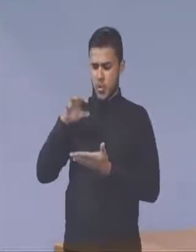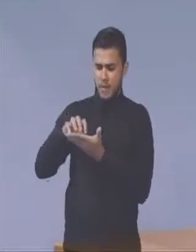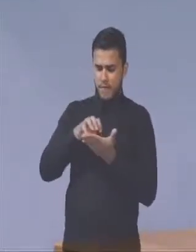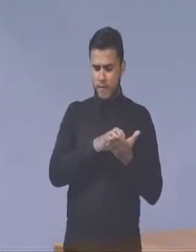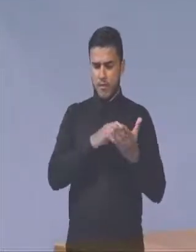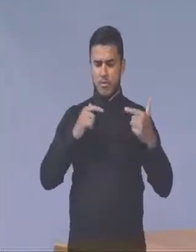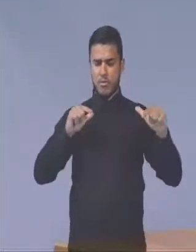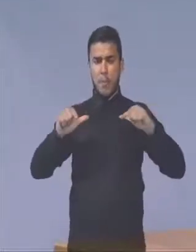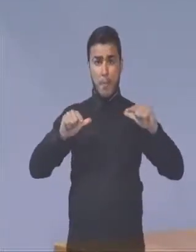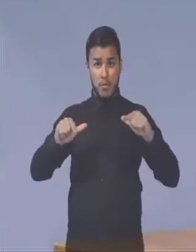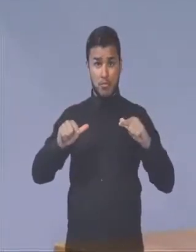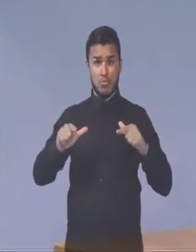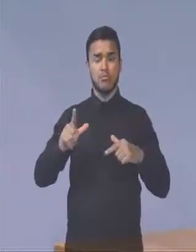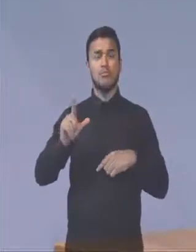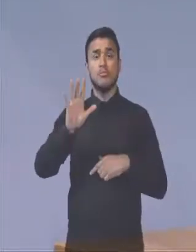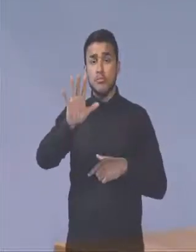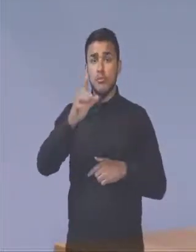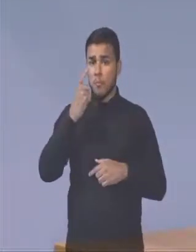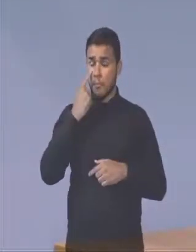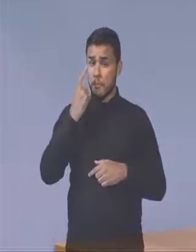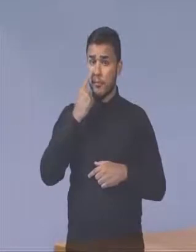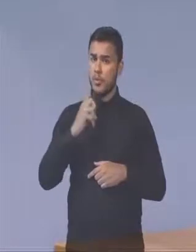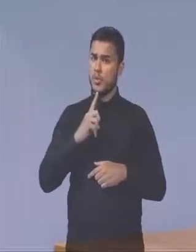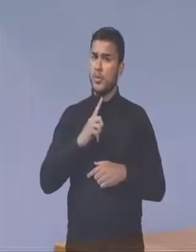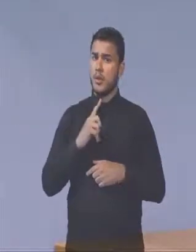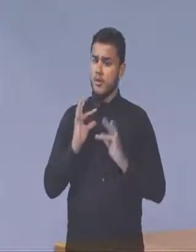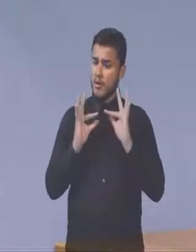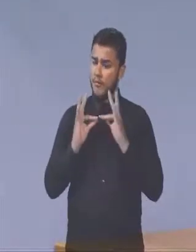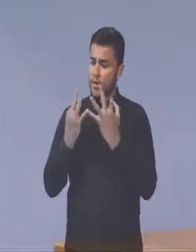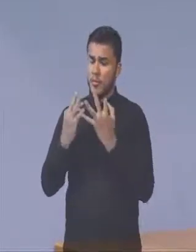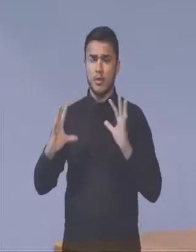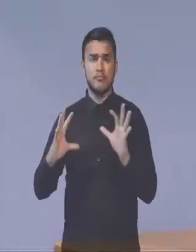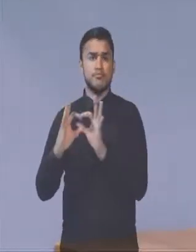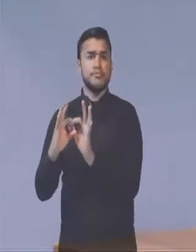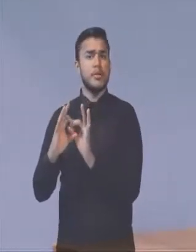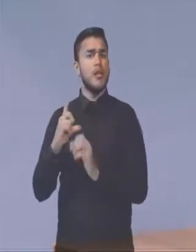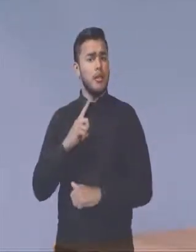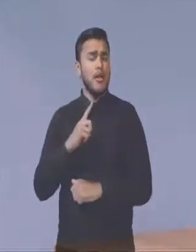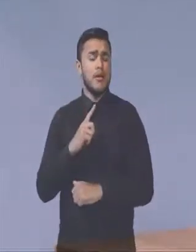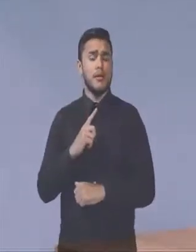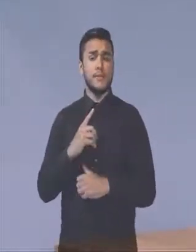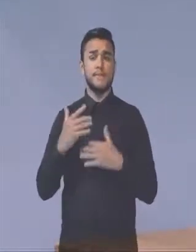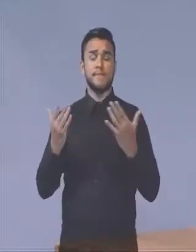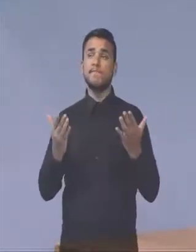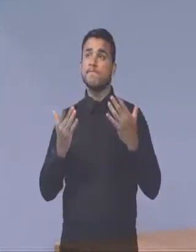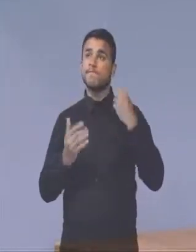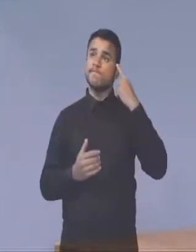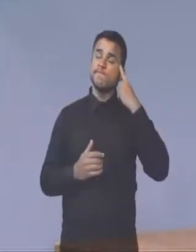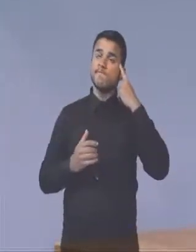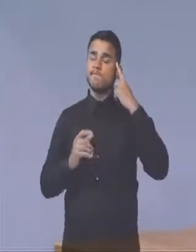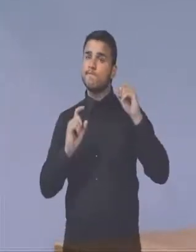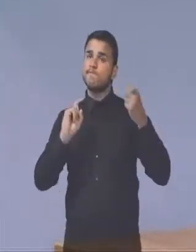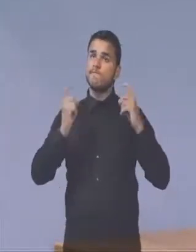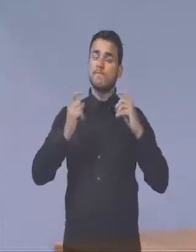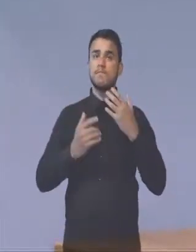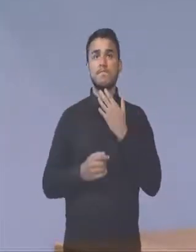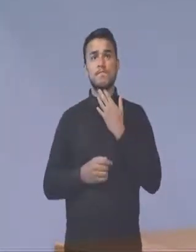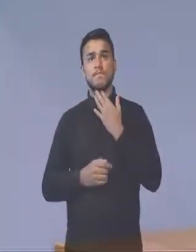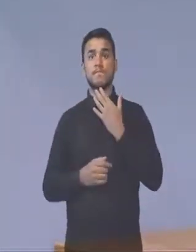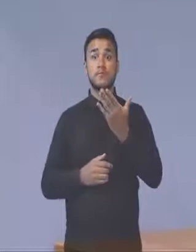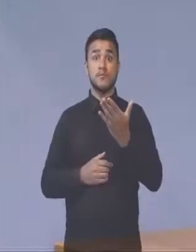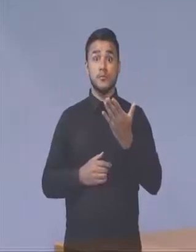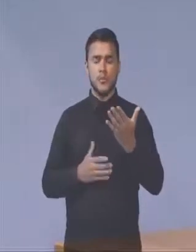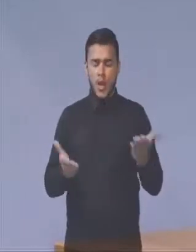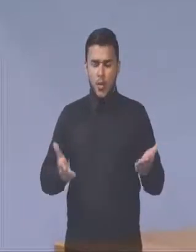consumo, ele tem um vínculo muito forte com a família. Né? Então a gente entra nesse novo